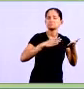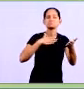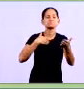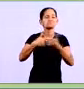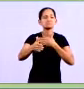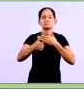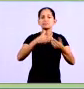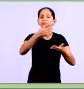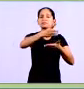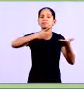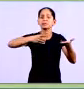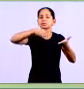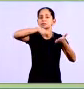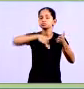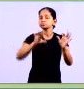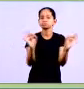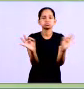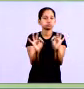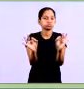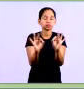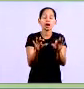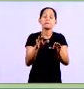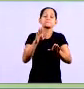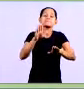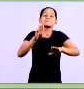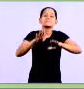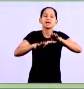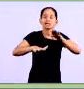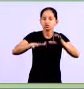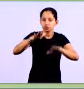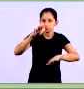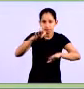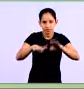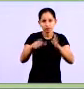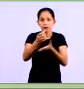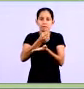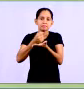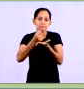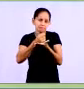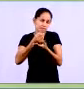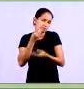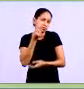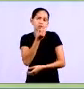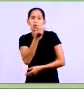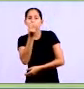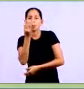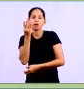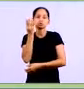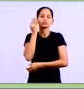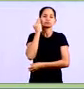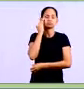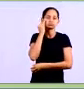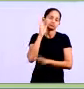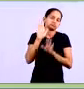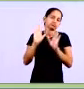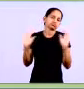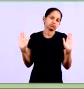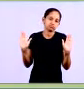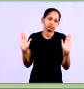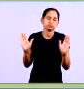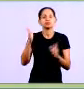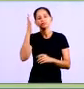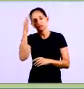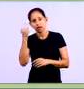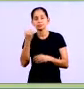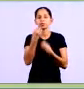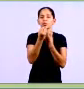minhas despesas. Eu pego uma base de comércio. Estou dando uma base só. A minha base de cálculo vai